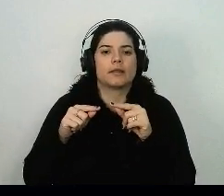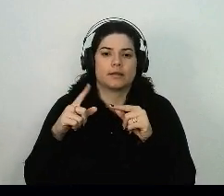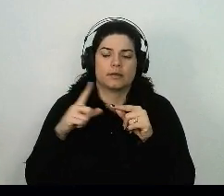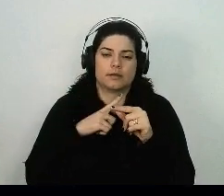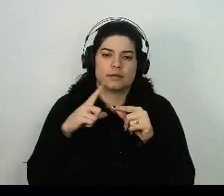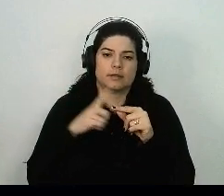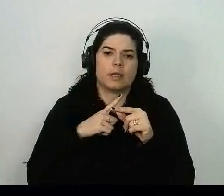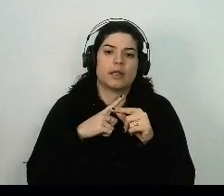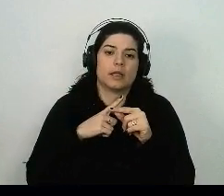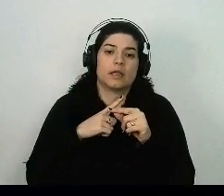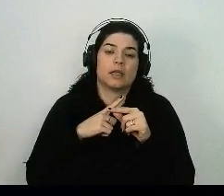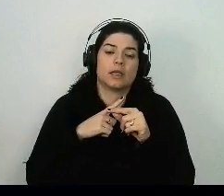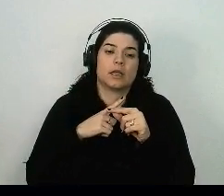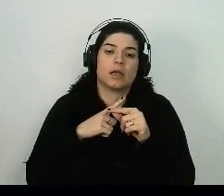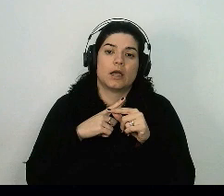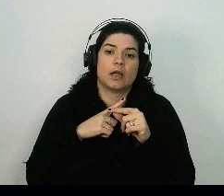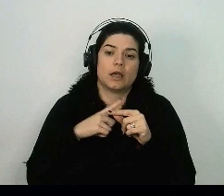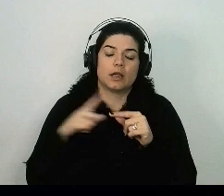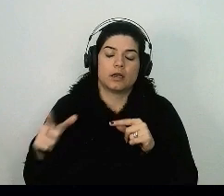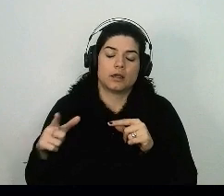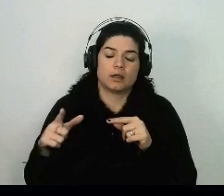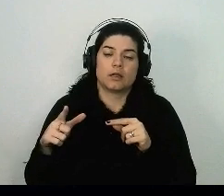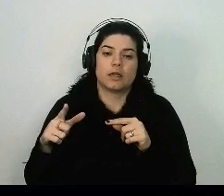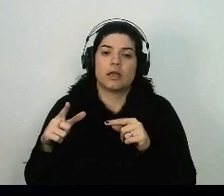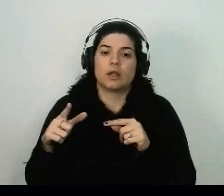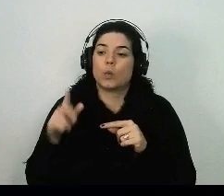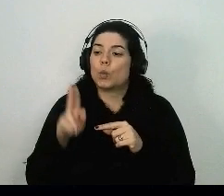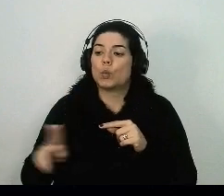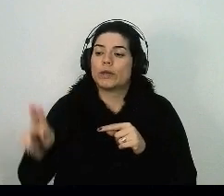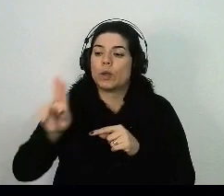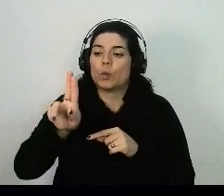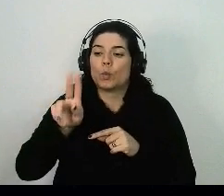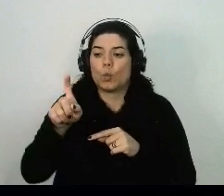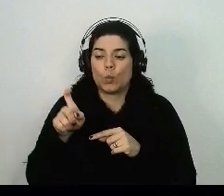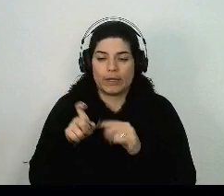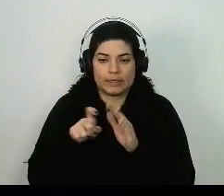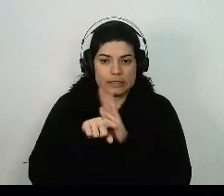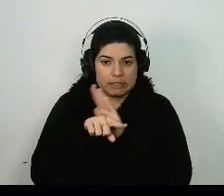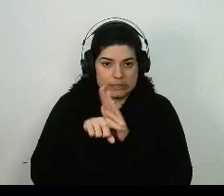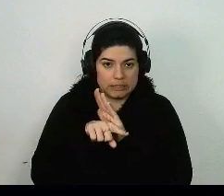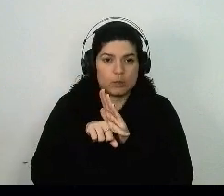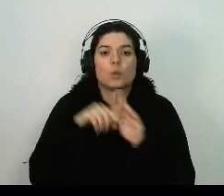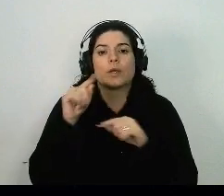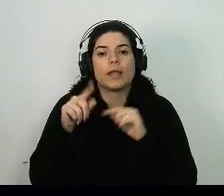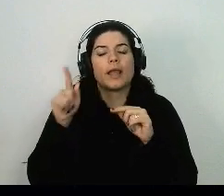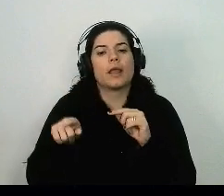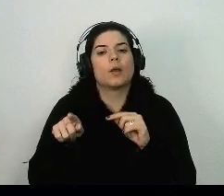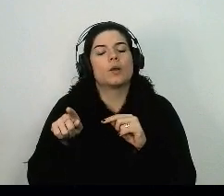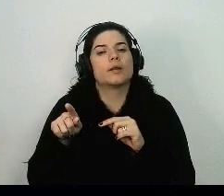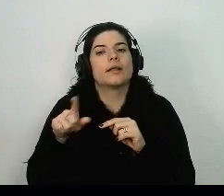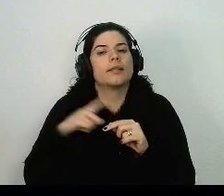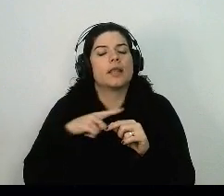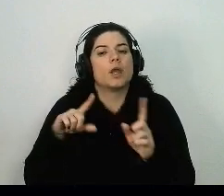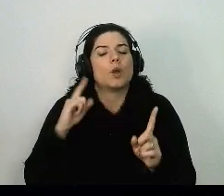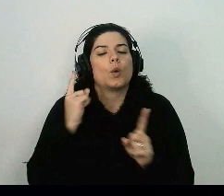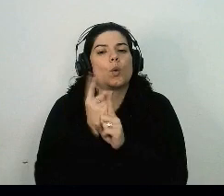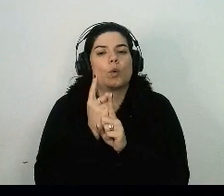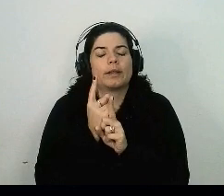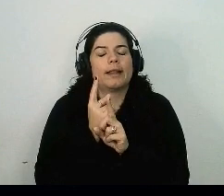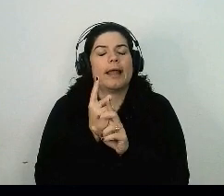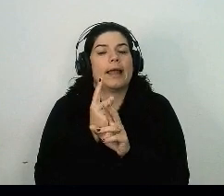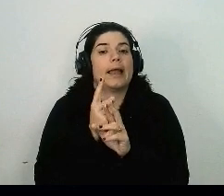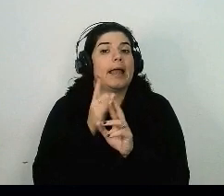gente vê aqui que, no fundo, a aplicação de UX Research serve para a gente buscar referenciais para a produção da interação, né?